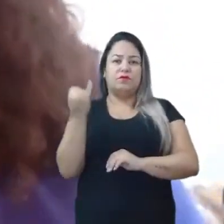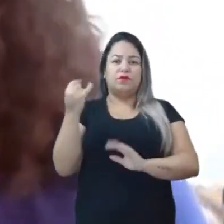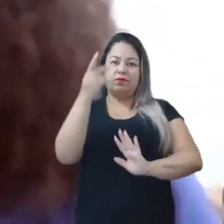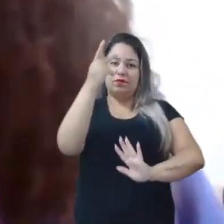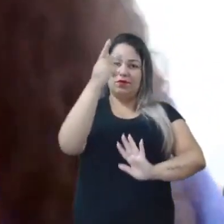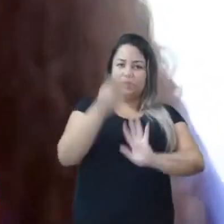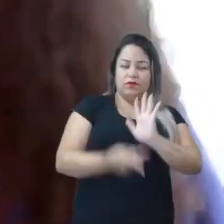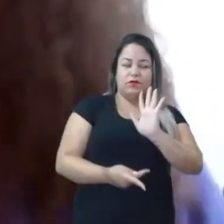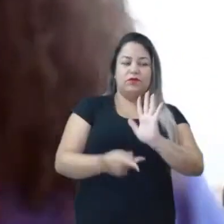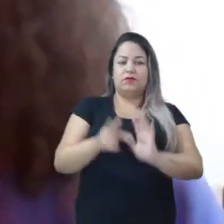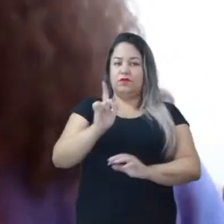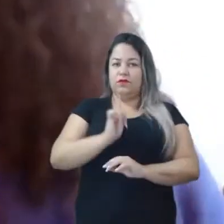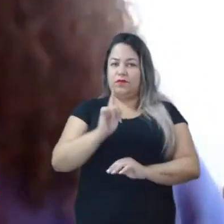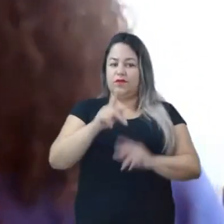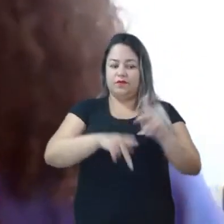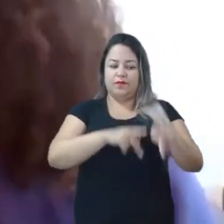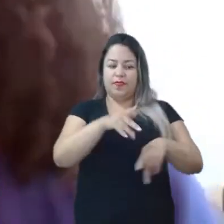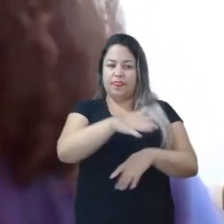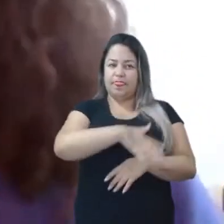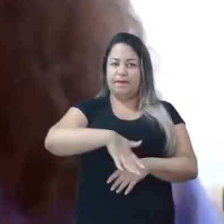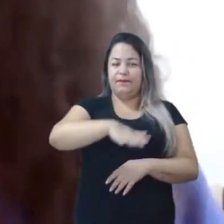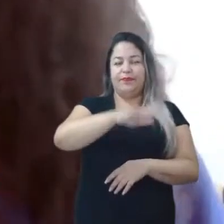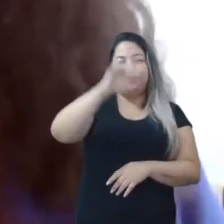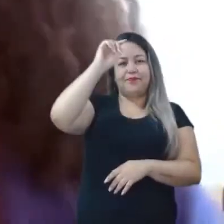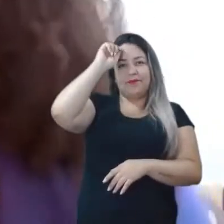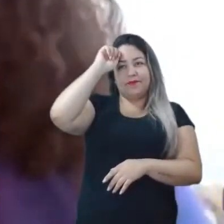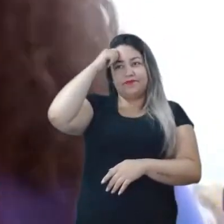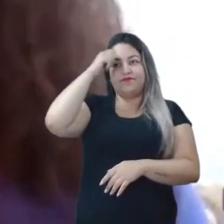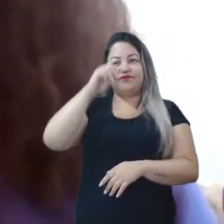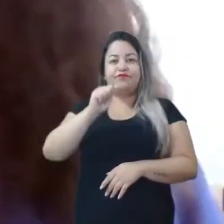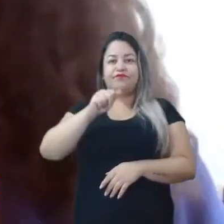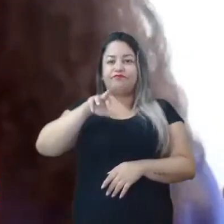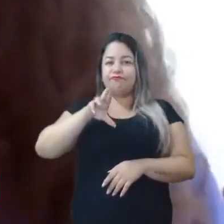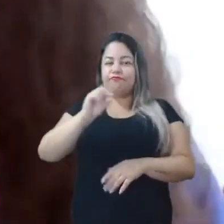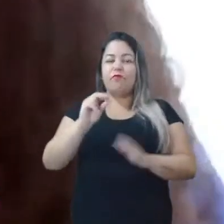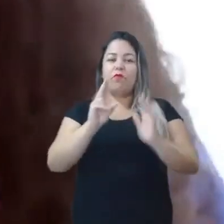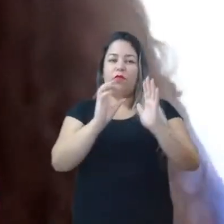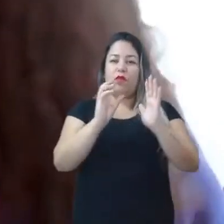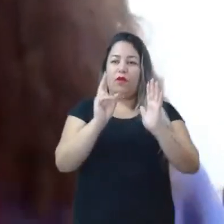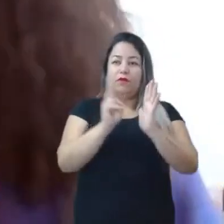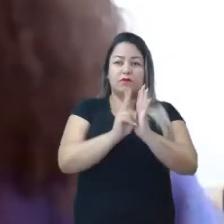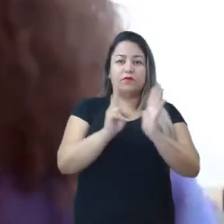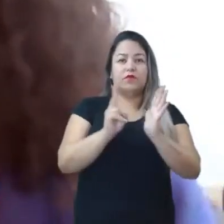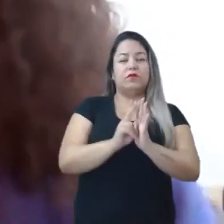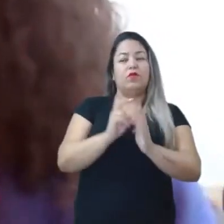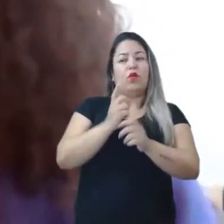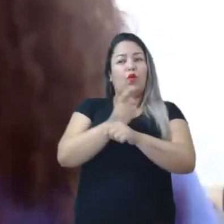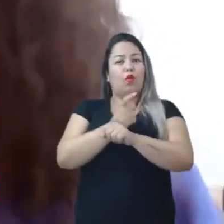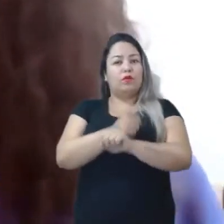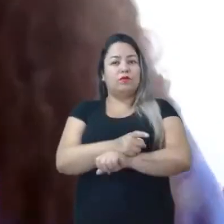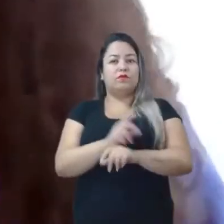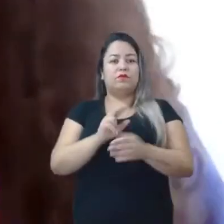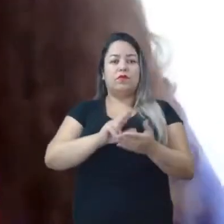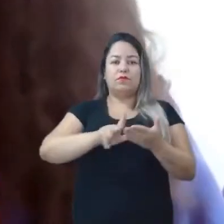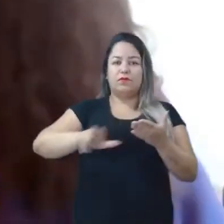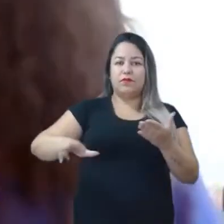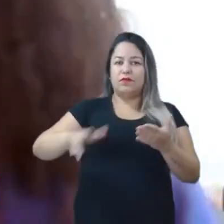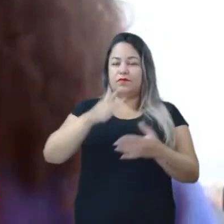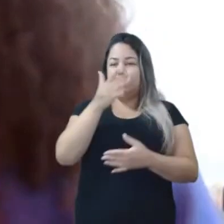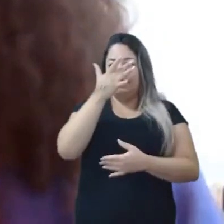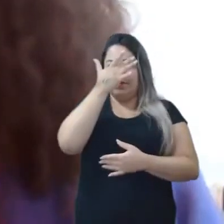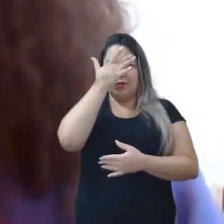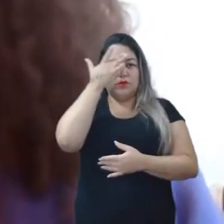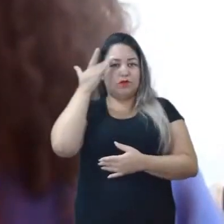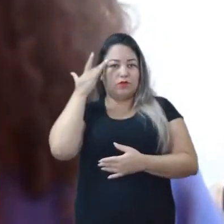projeto tem para a nossa população negra, os indígenas, os quilombolas e os demais públicos que seriam